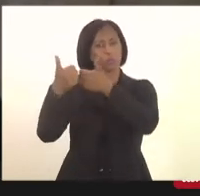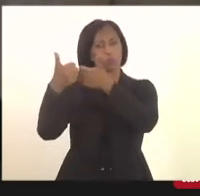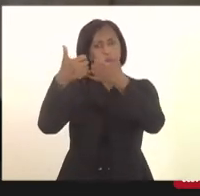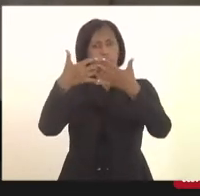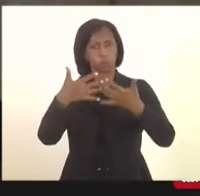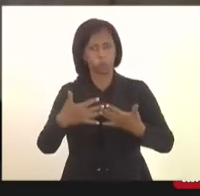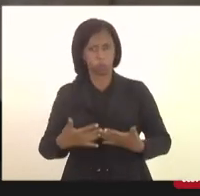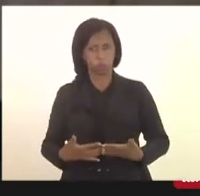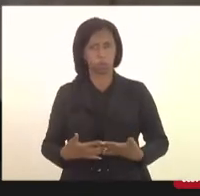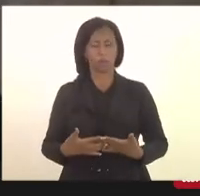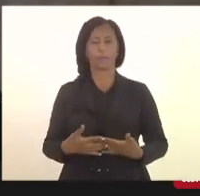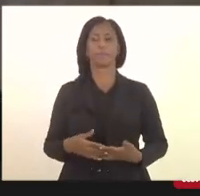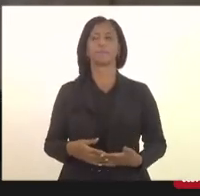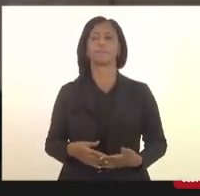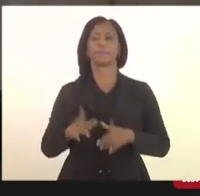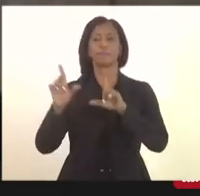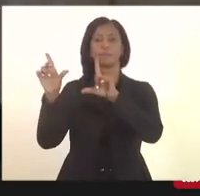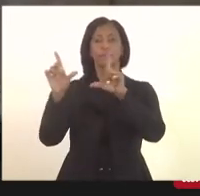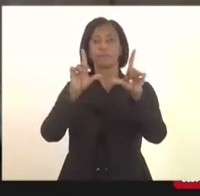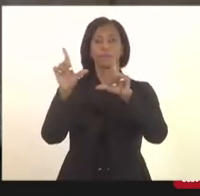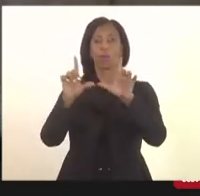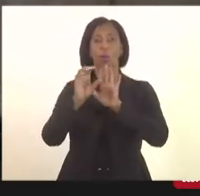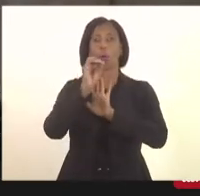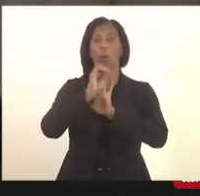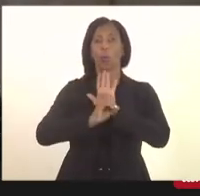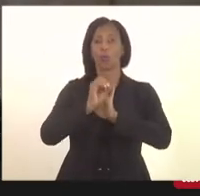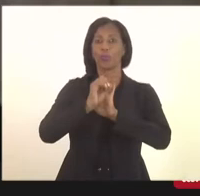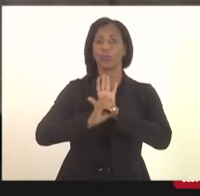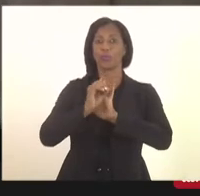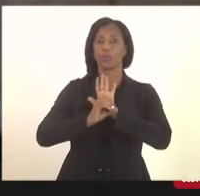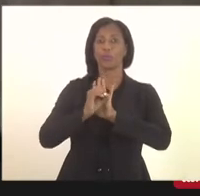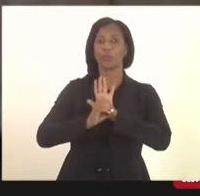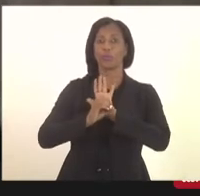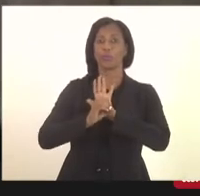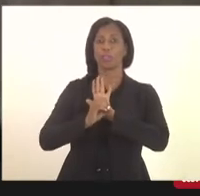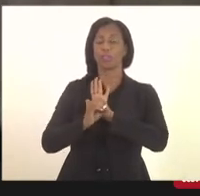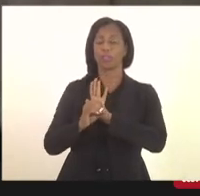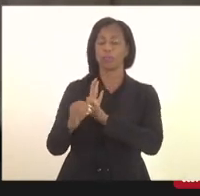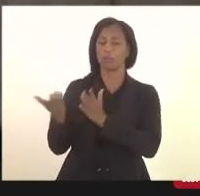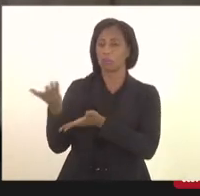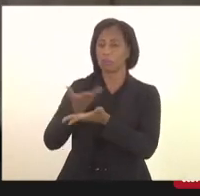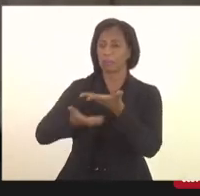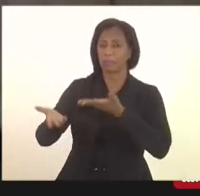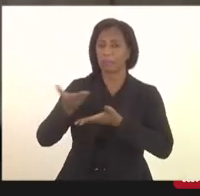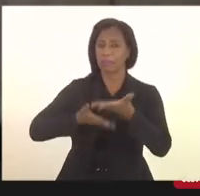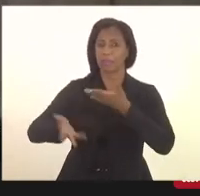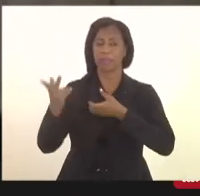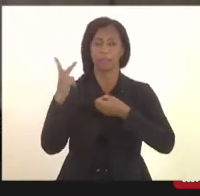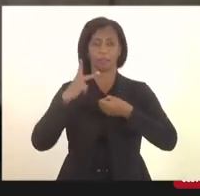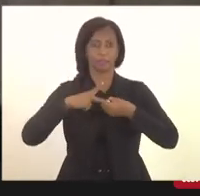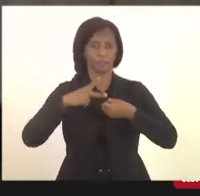que nos foi enviado no ofício sobre as parcerias que temos com a Petrobras aqui no estado do Rio de Janeiro.